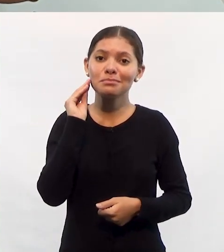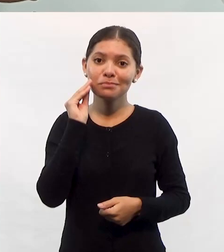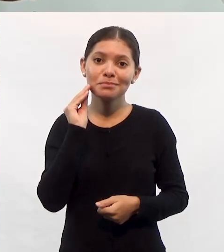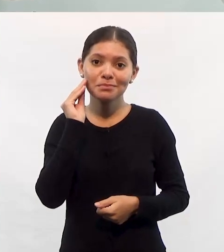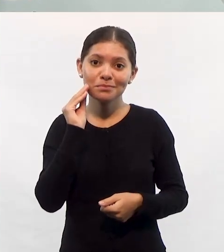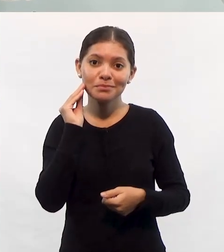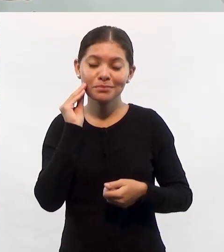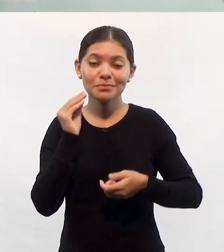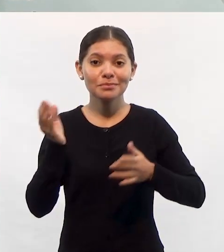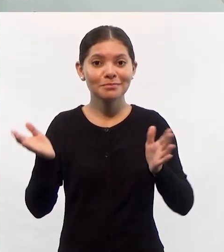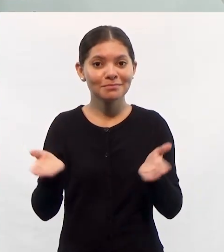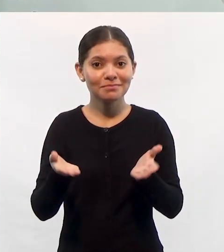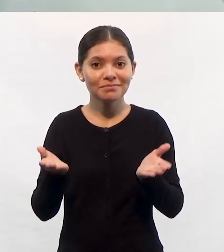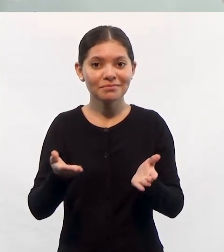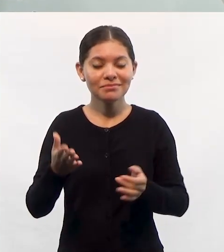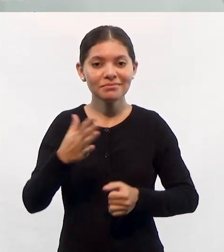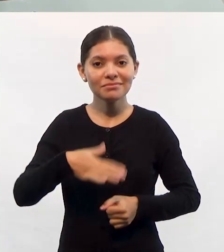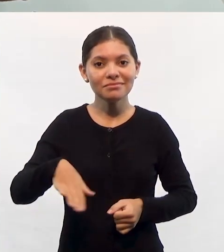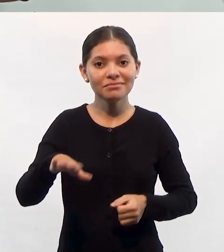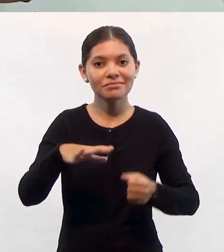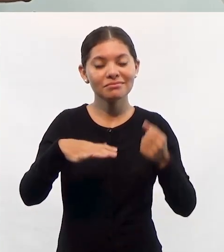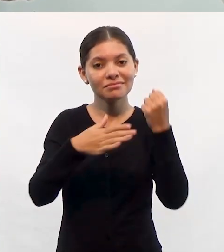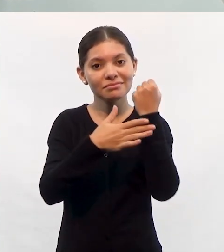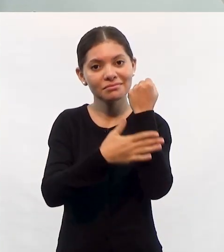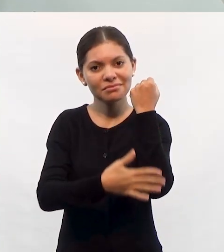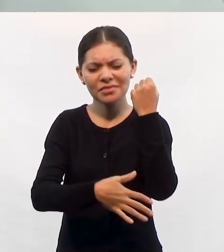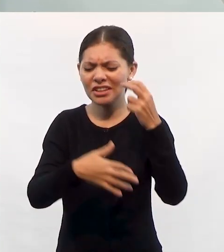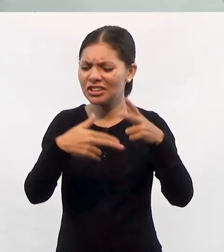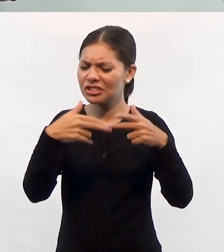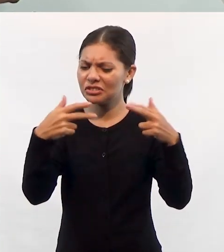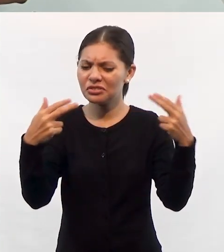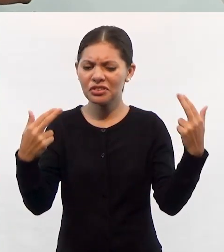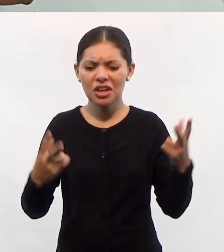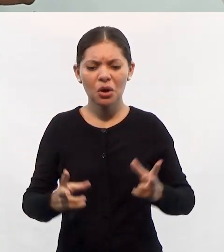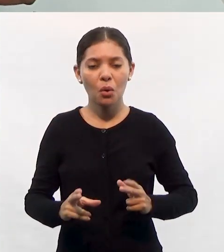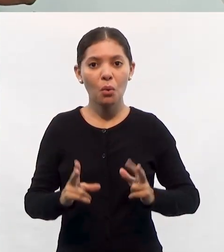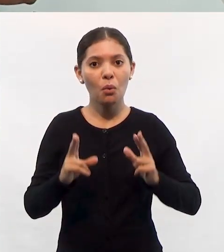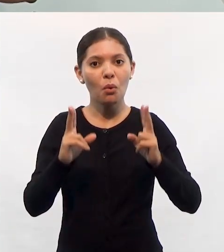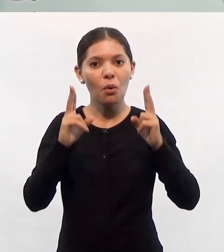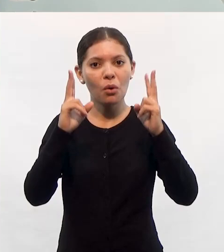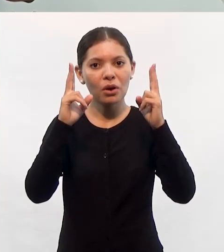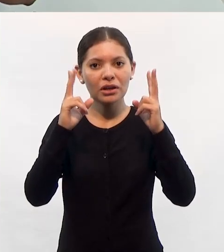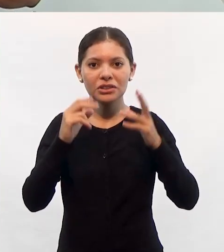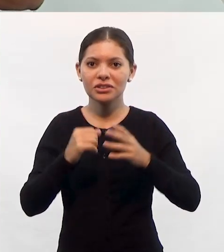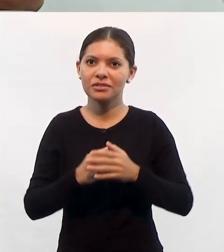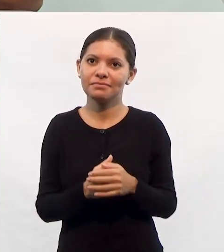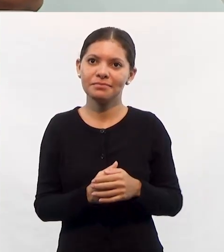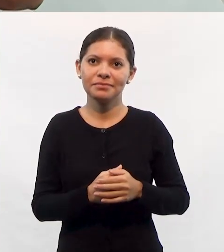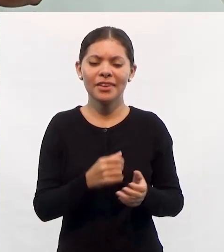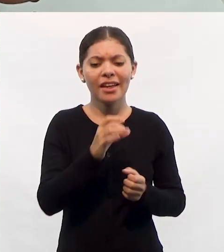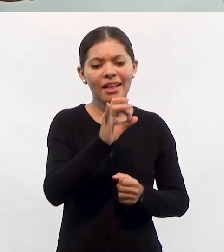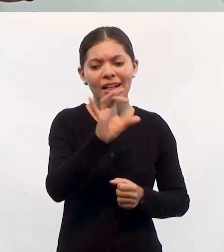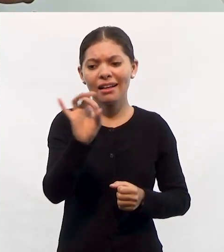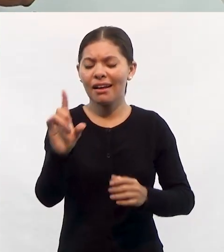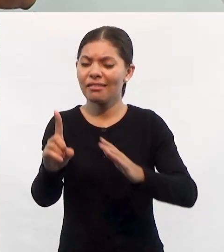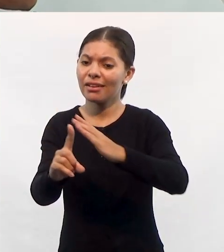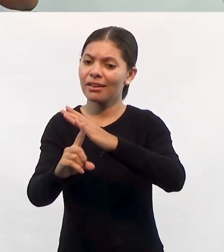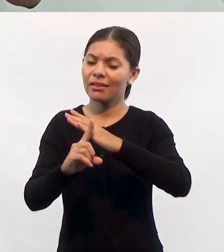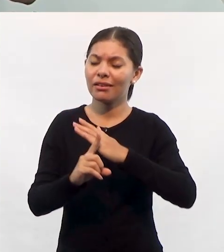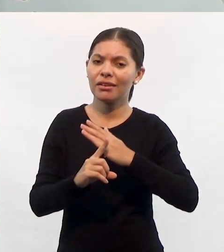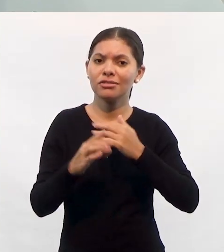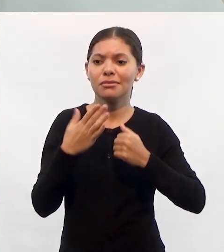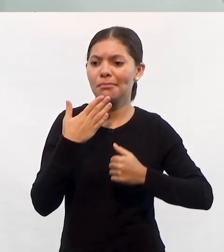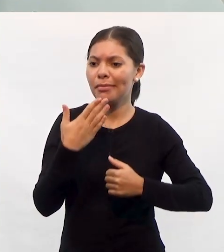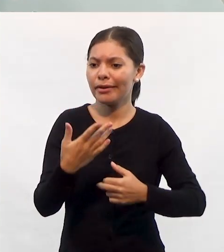e nesse setor nós temos diversos tipos de cortes de madeira e de acordo com o pedido do cliente nós